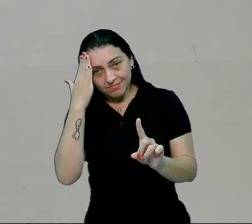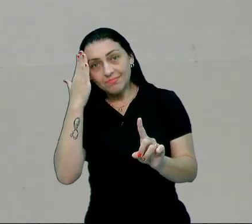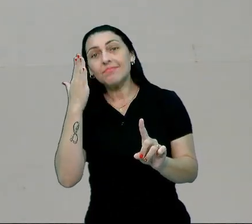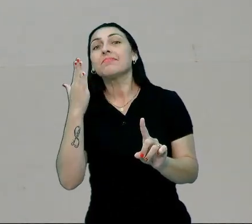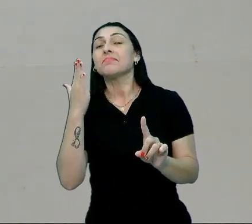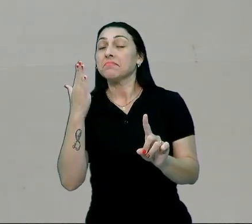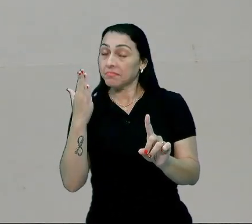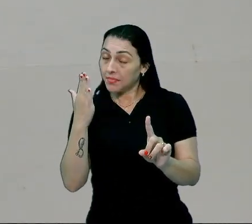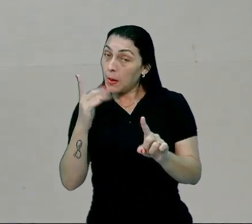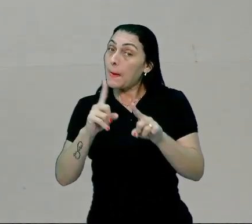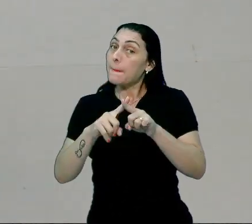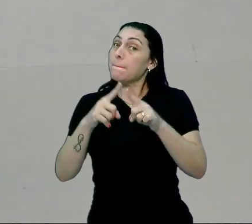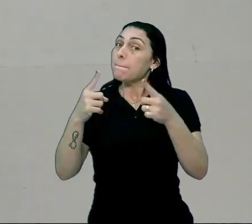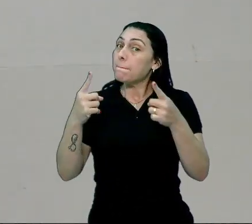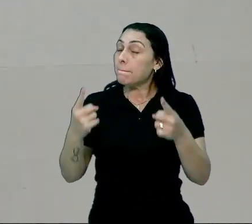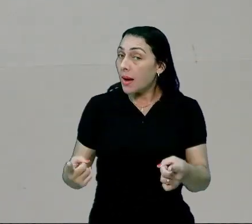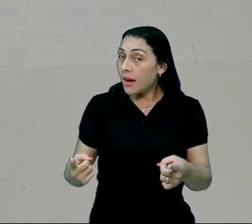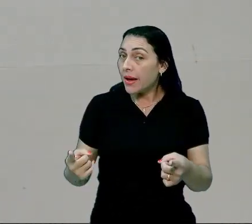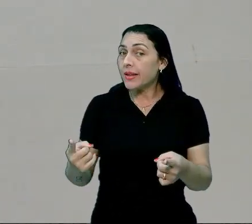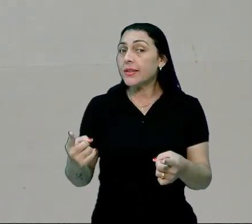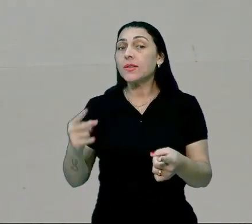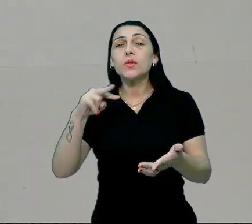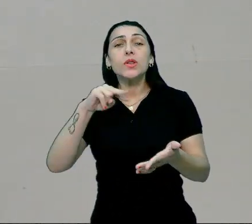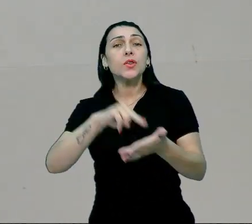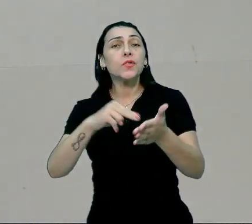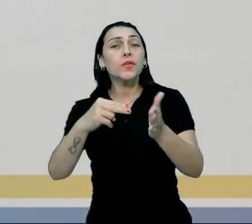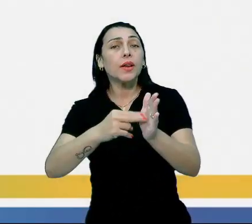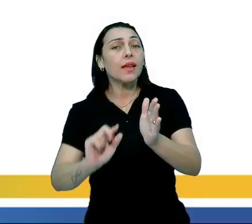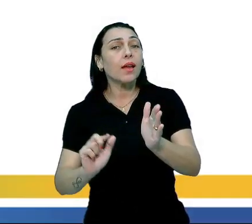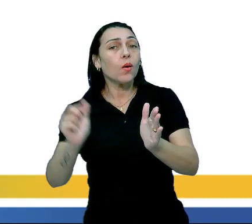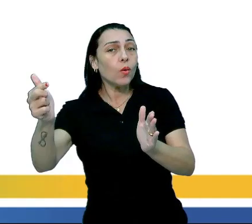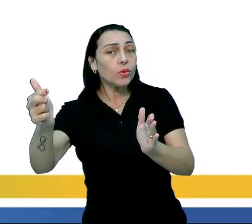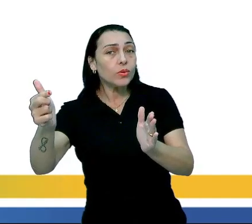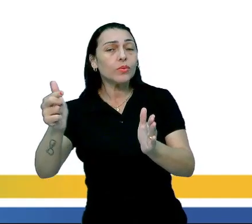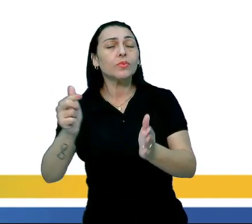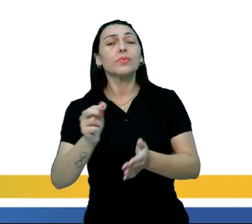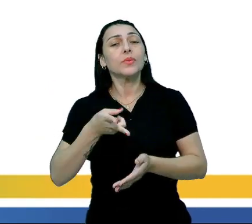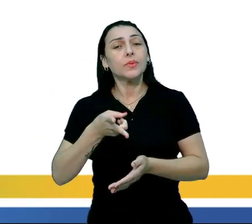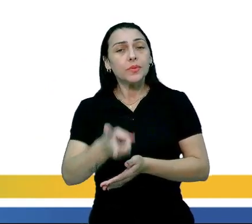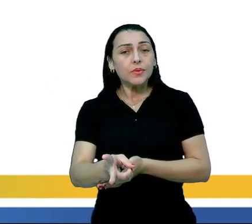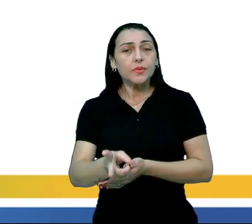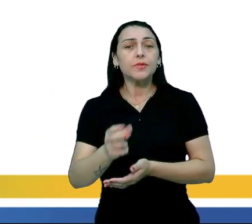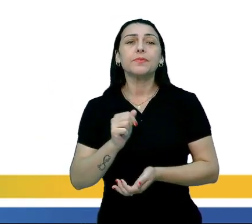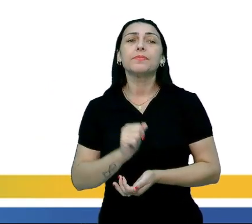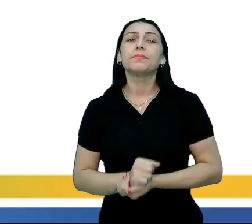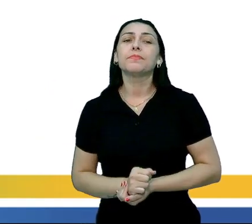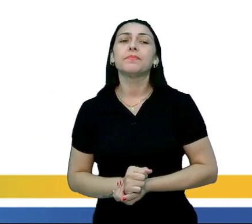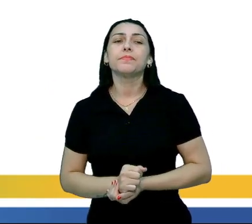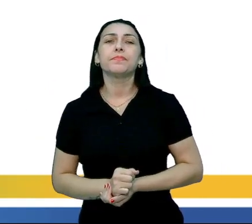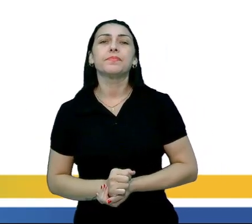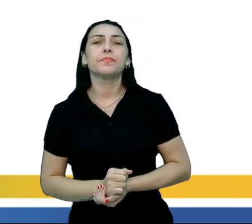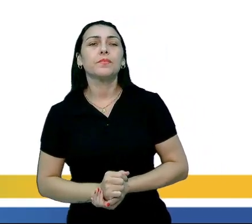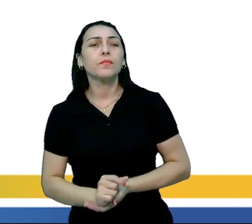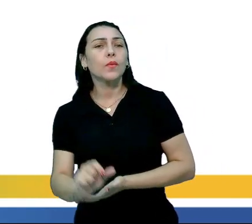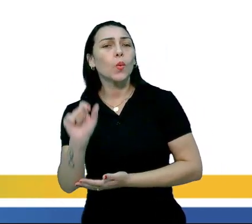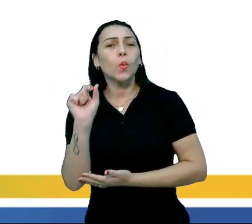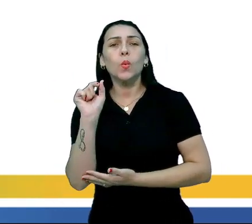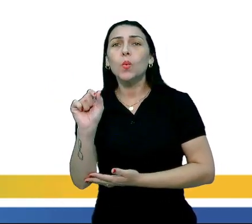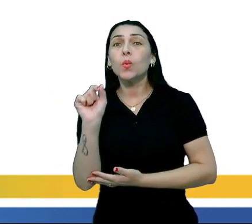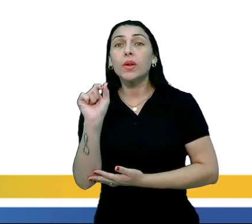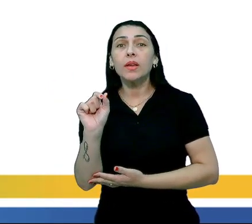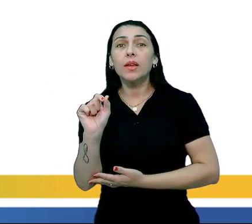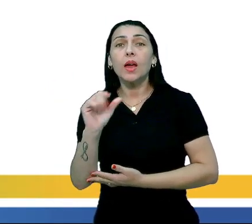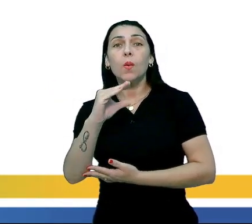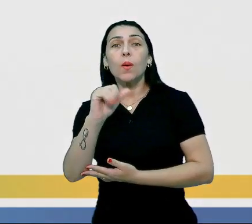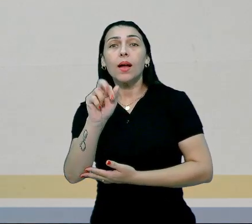até concordo com vocês, porém, não seria isso. Então, vamos dar continuidade aqui para nós descobrirmos o que é uma